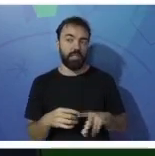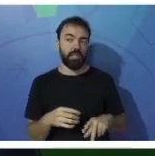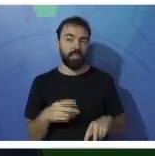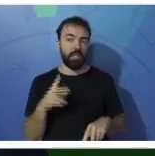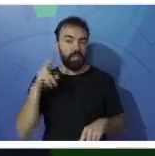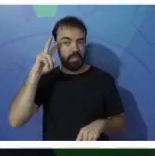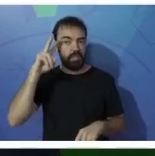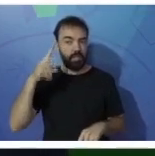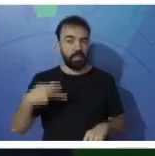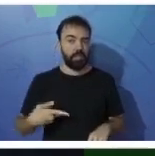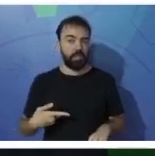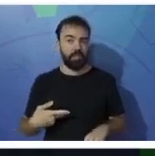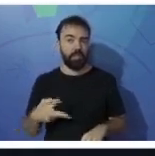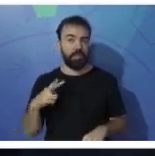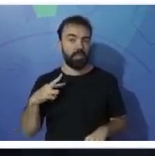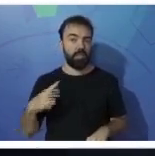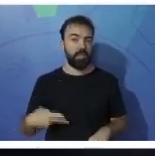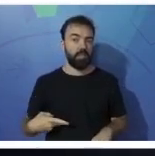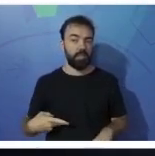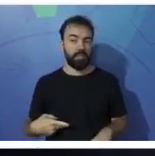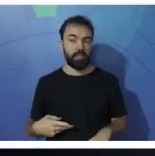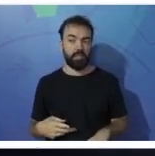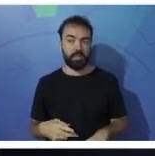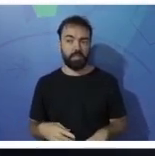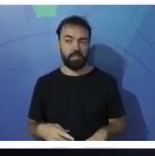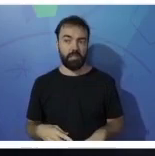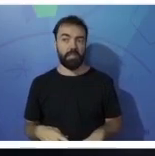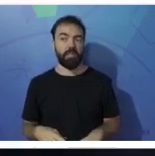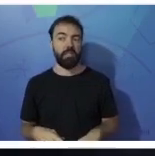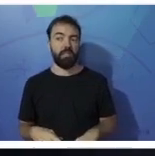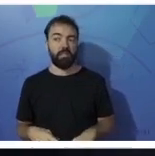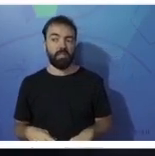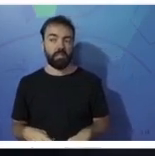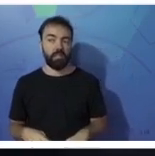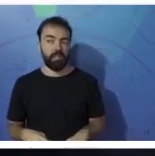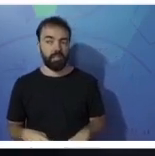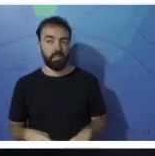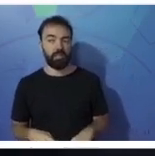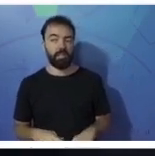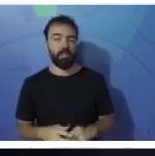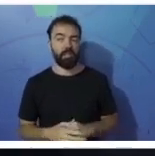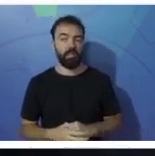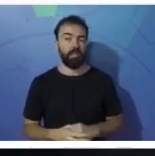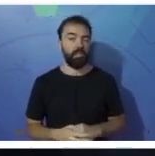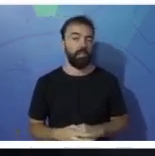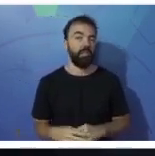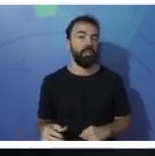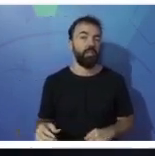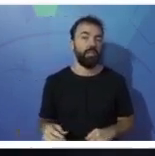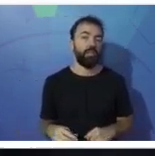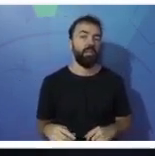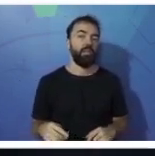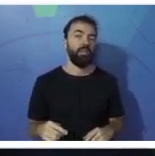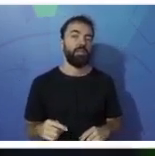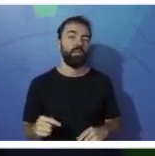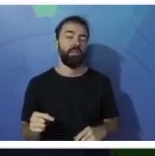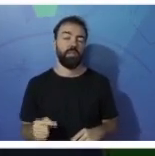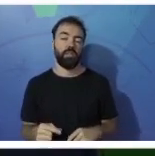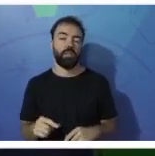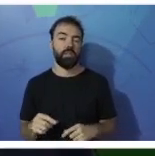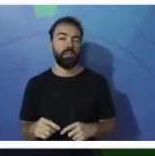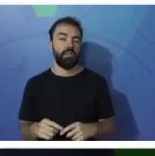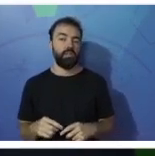uma aprendizagem para a nossa vida, uma lição de vida que nós vamos ter. Aqui, qual é a moral dessa fábula?